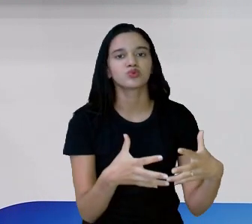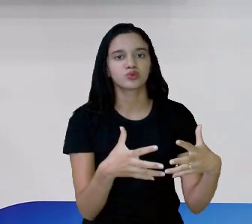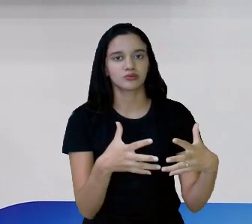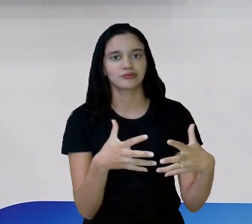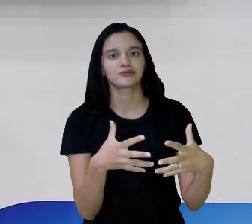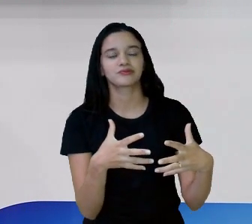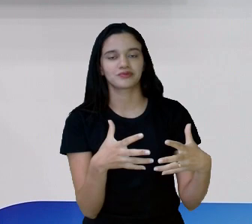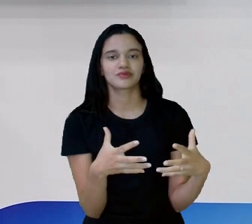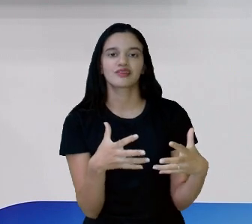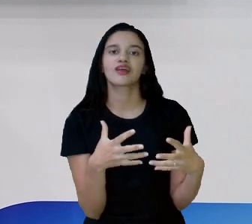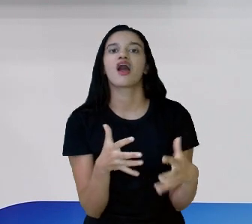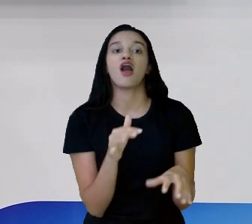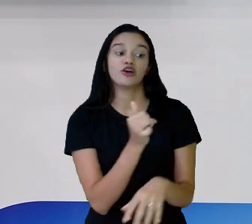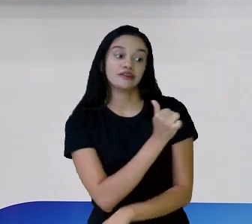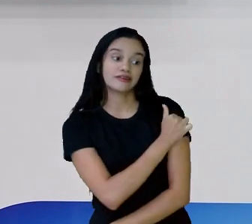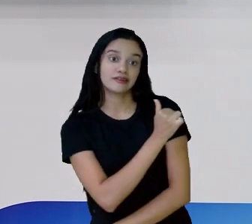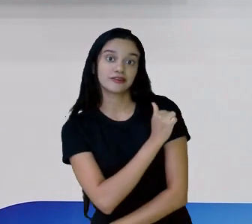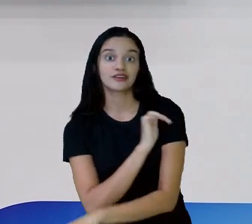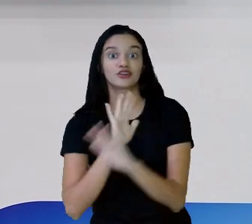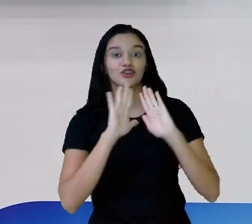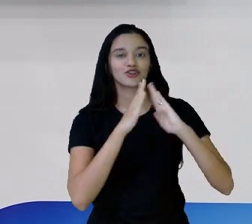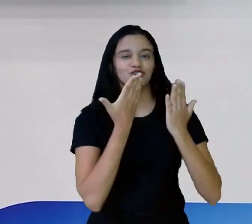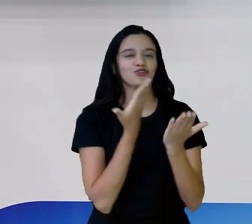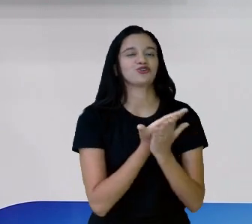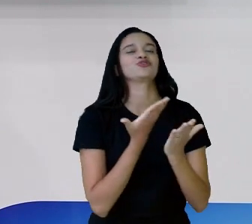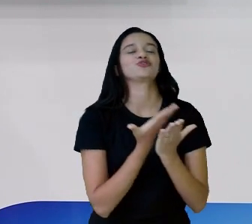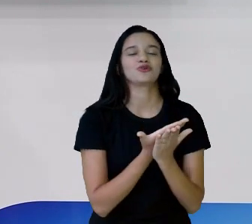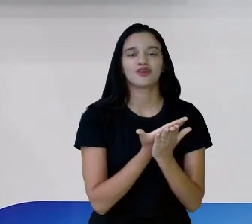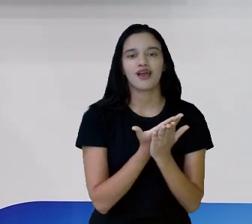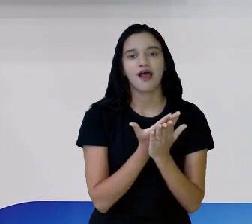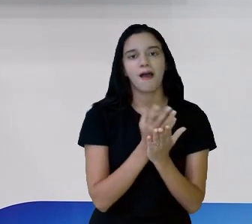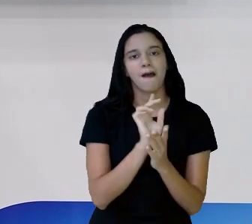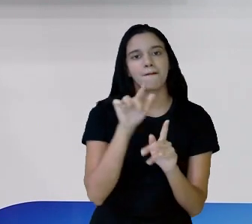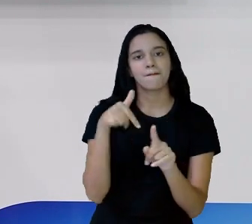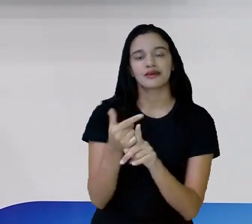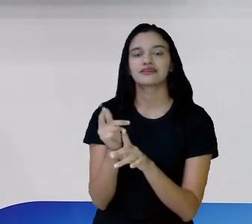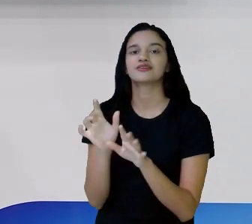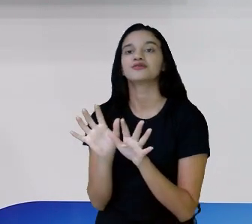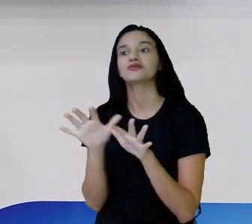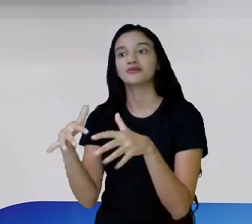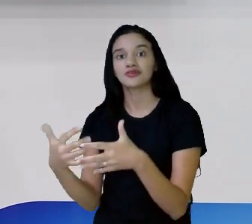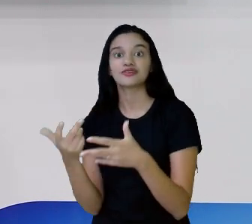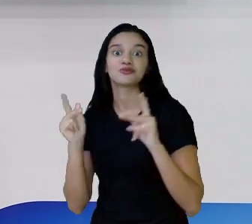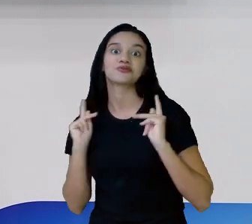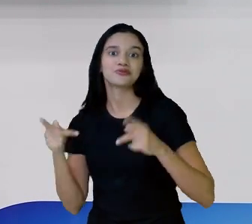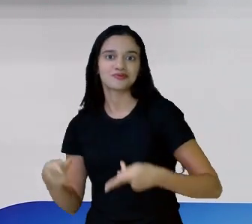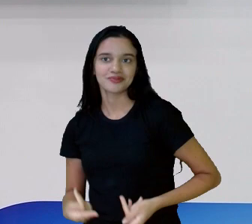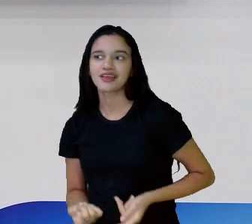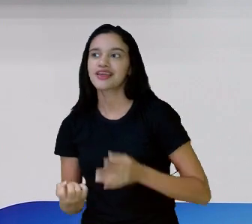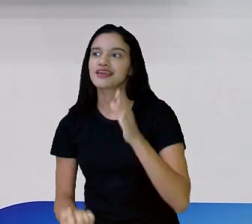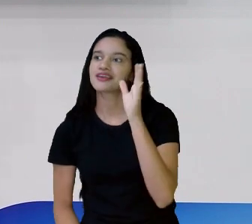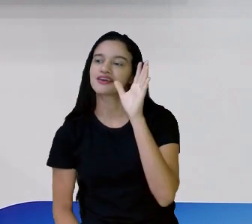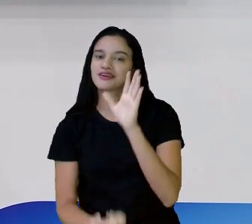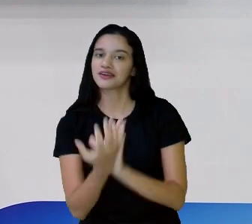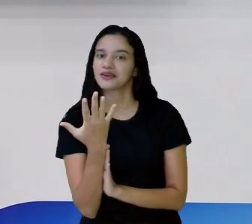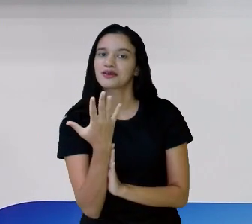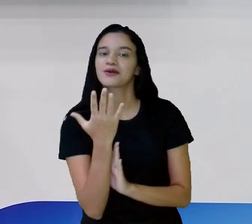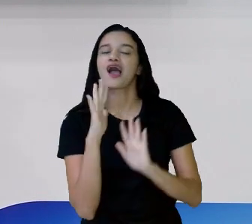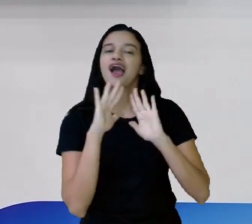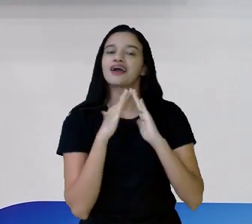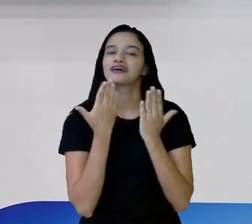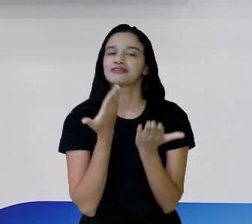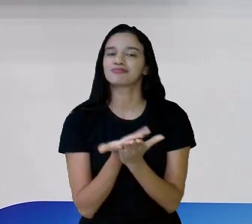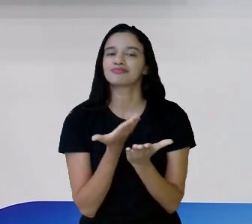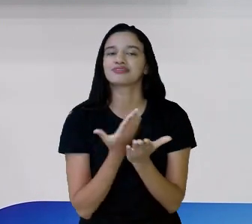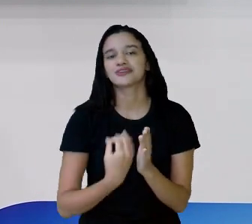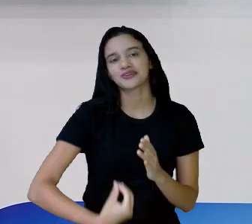Juntaram-se, não é? Os alunos da escola da bicharada com os alunos da escola dos seres humanos e criaram a